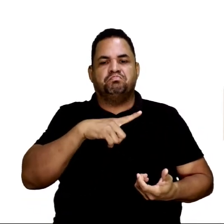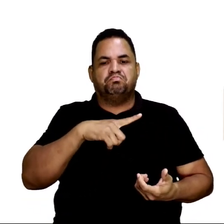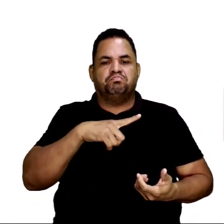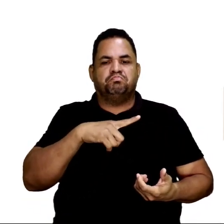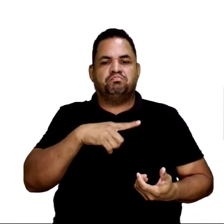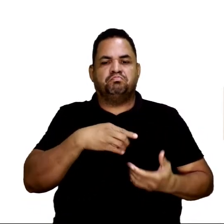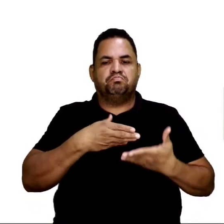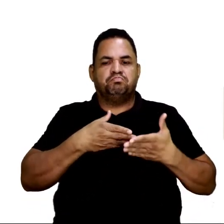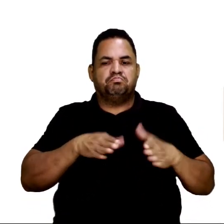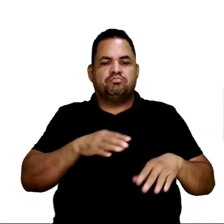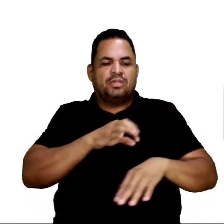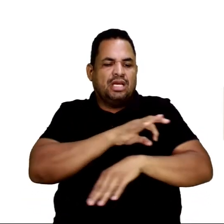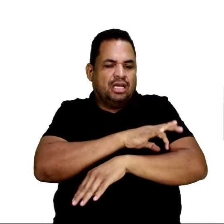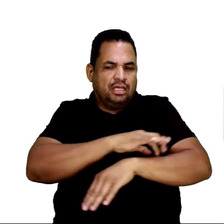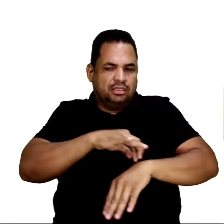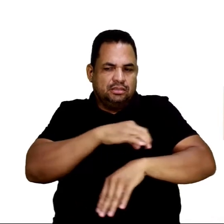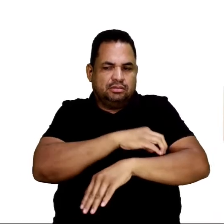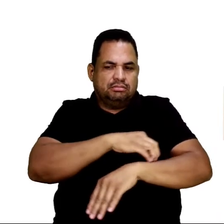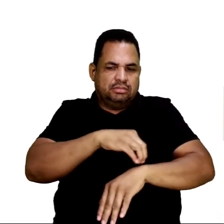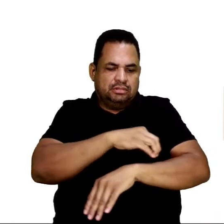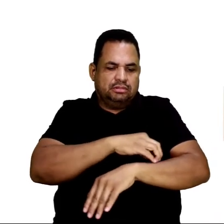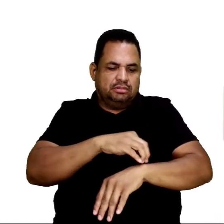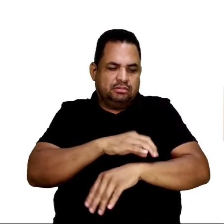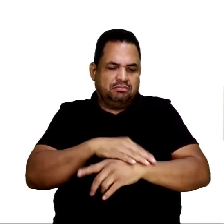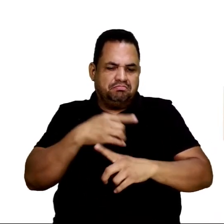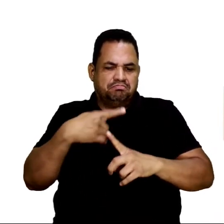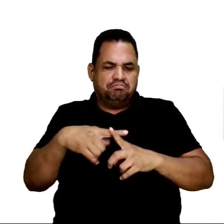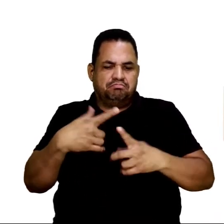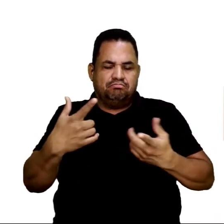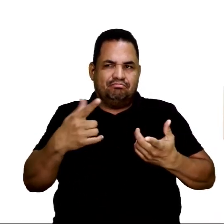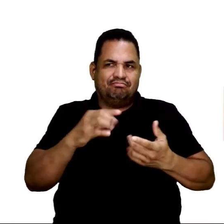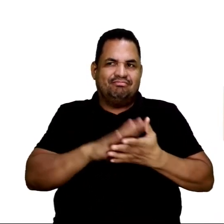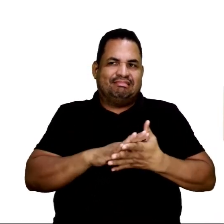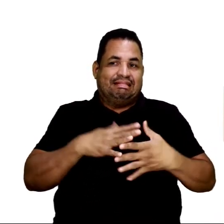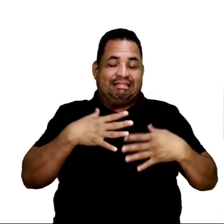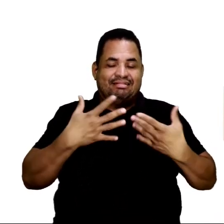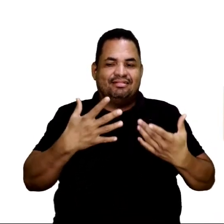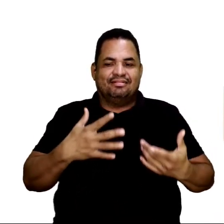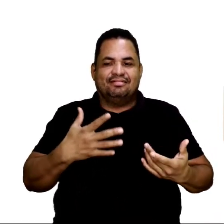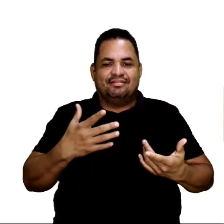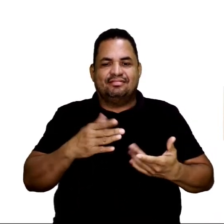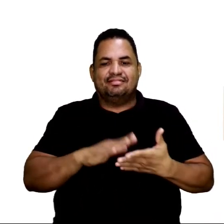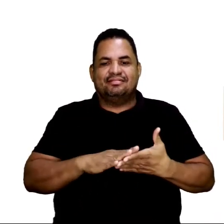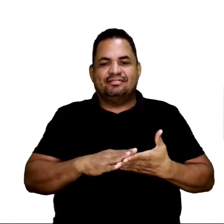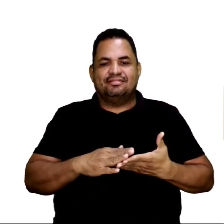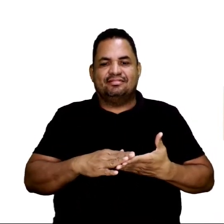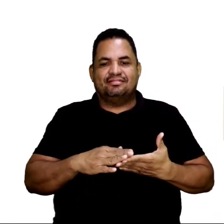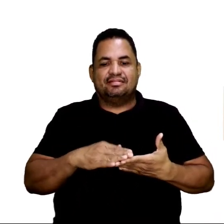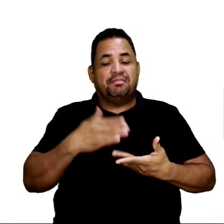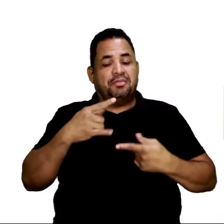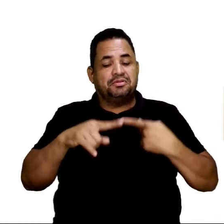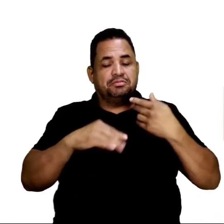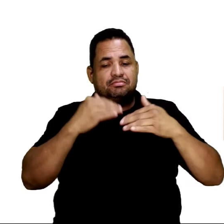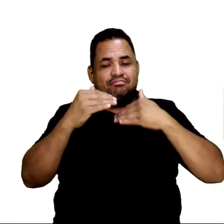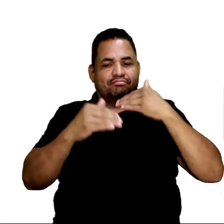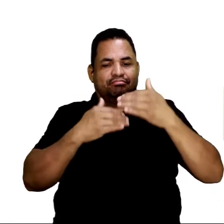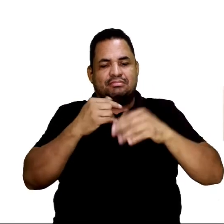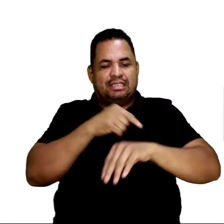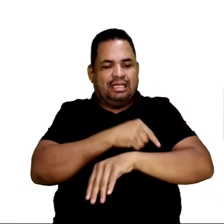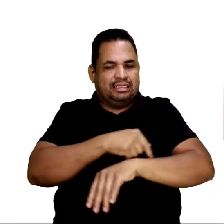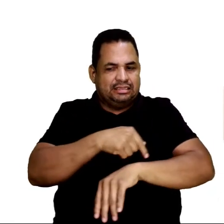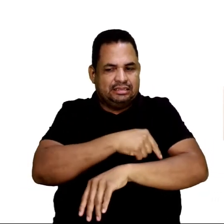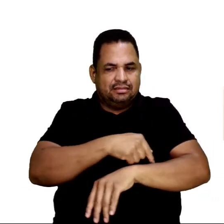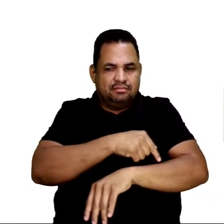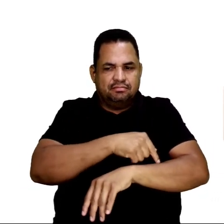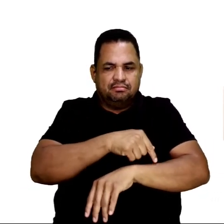alguns arranhõezinhos, porque ele é muito abençoado, né? E aí, ele tá com as unhas crescidas e ele começa a se riscar, começa a